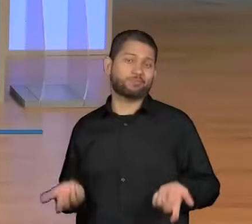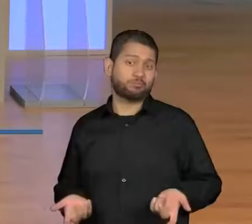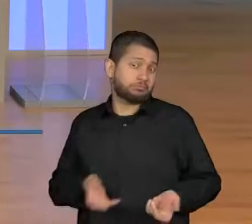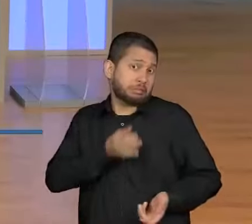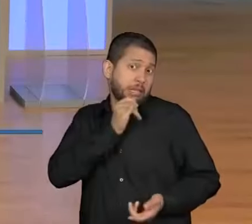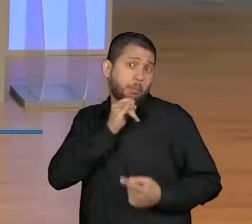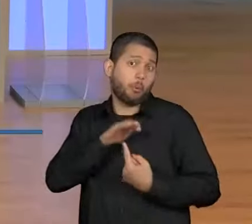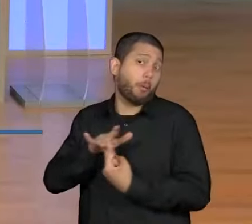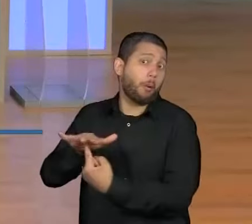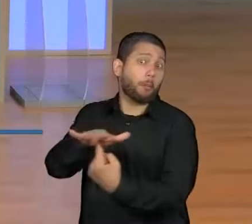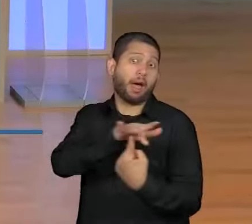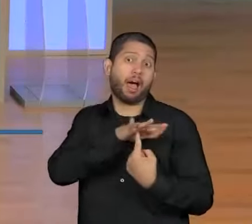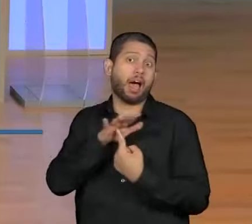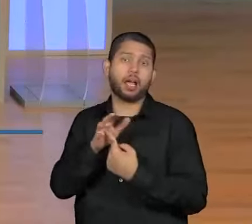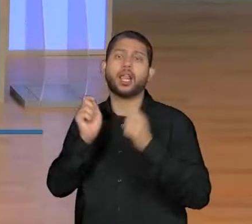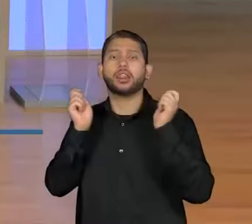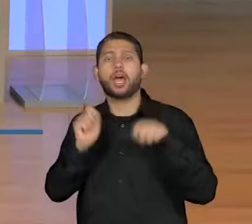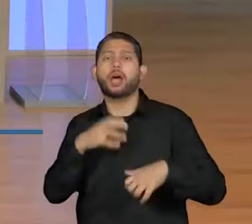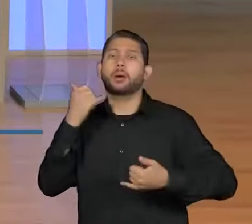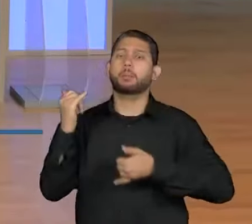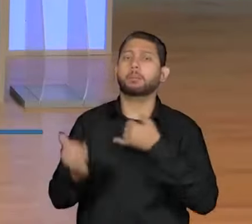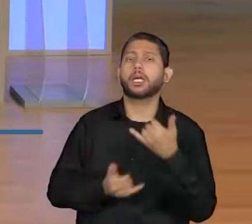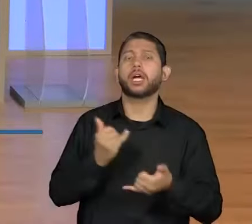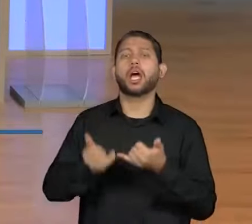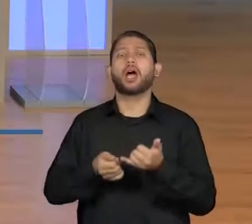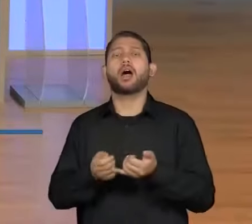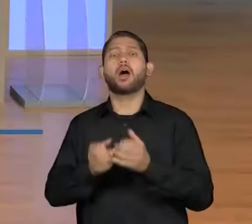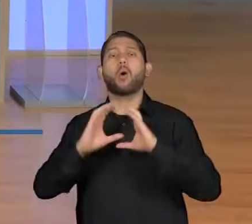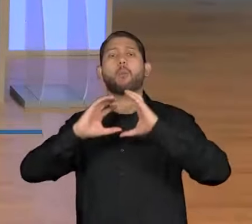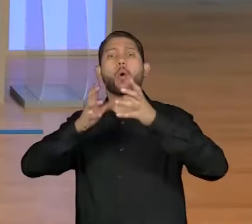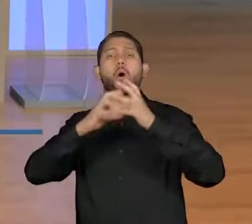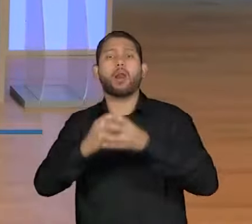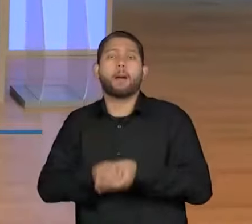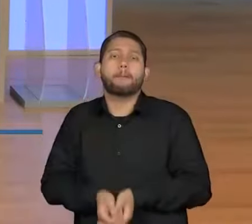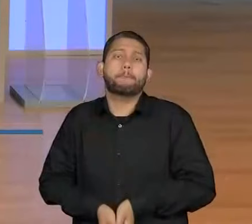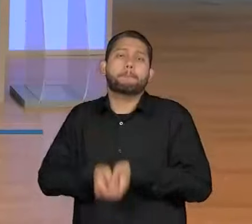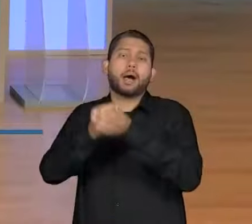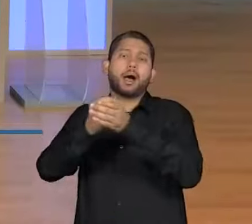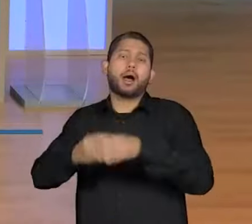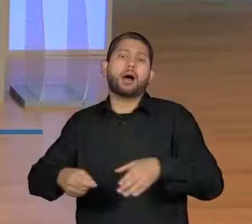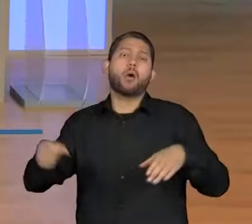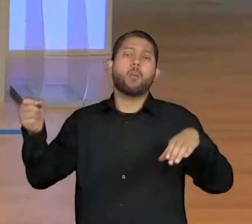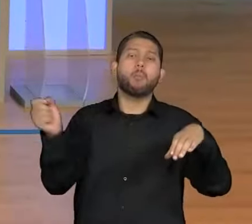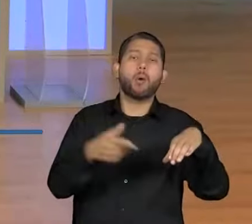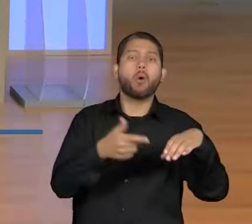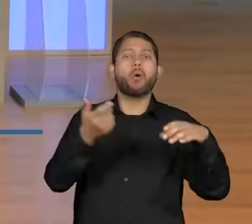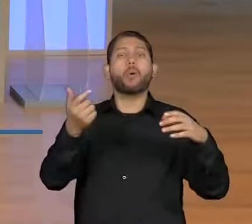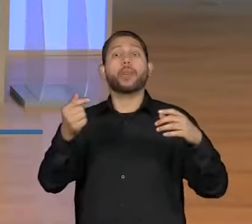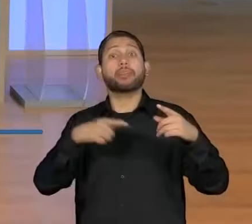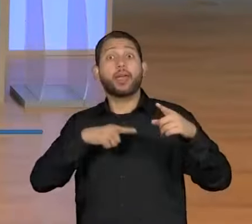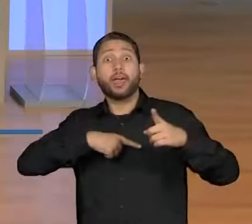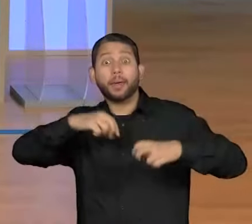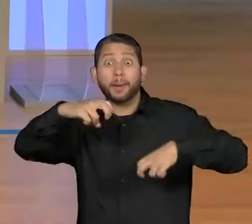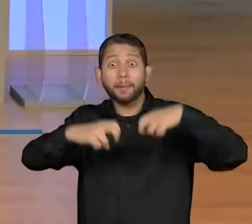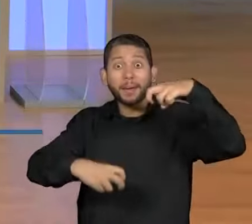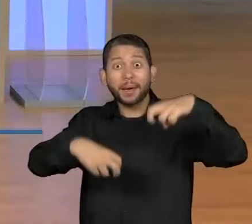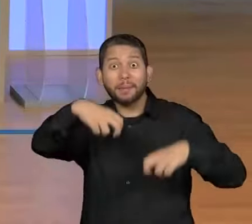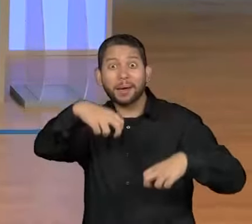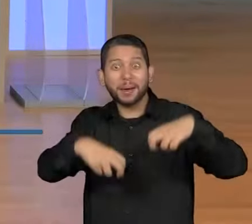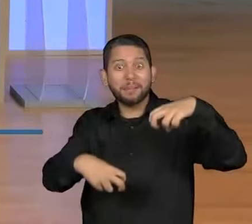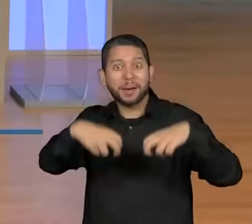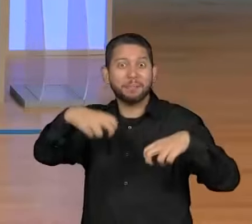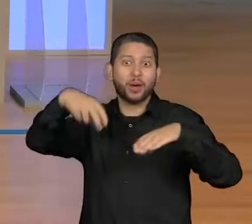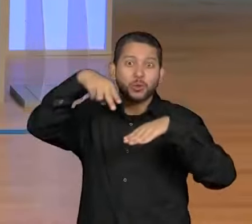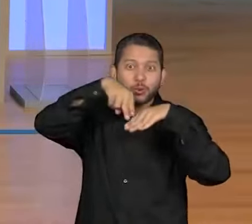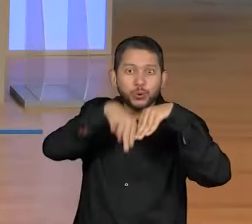de Embu-Guaçu, é um lugar que tem parquinho, tem o vagão de trem, que as crianças adoram brincar